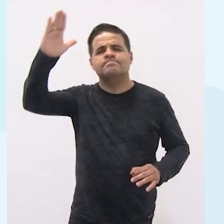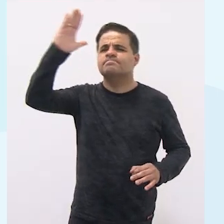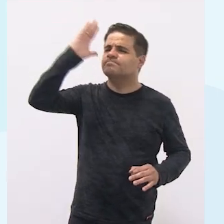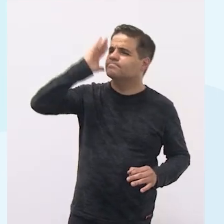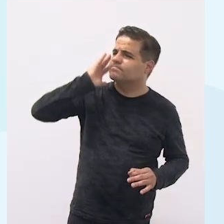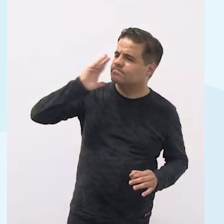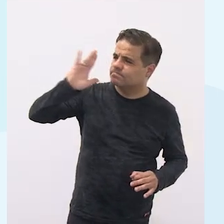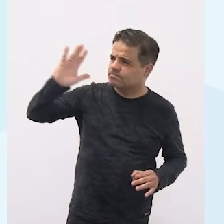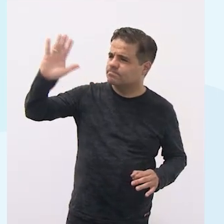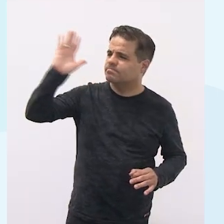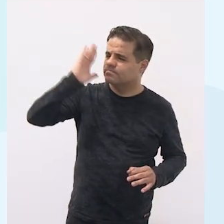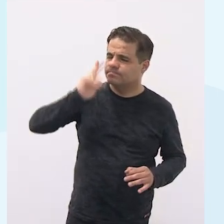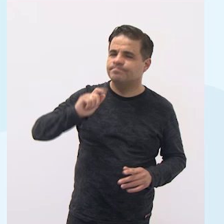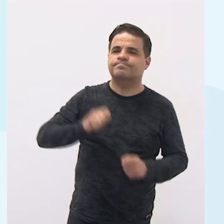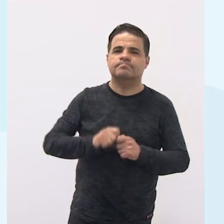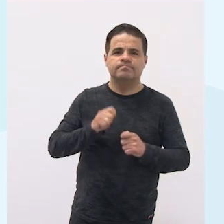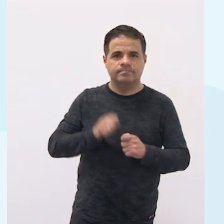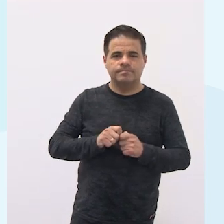em não